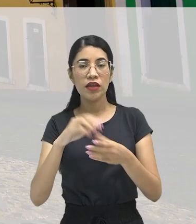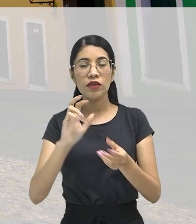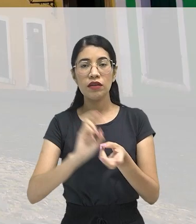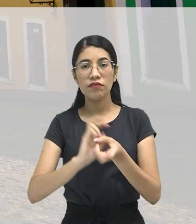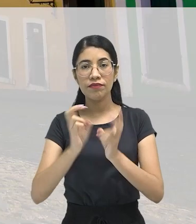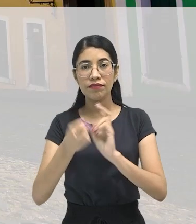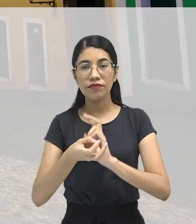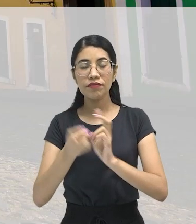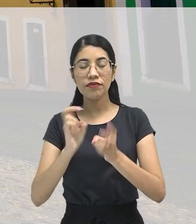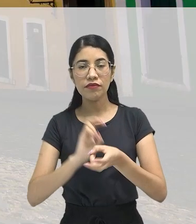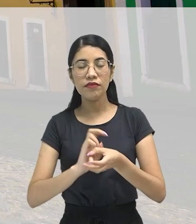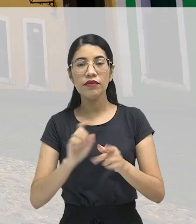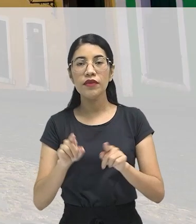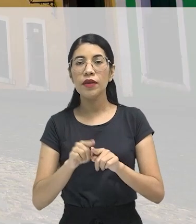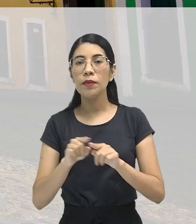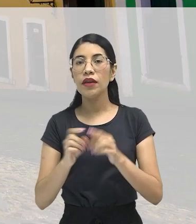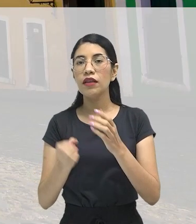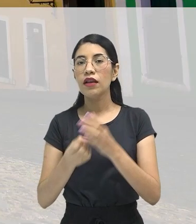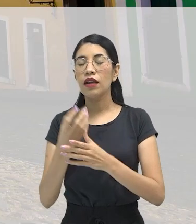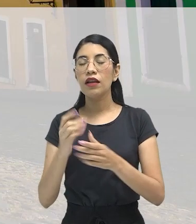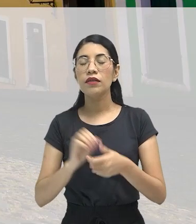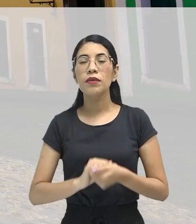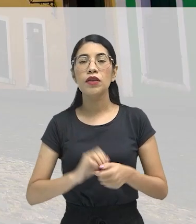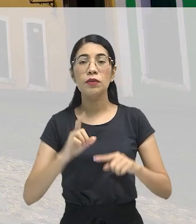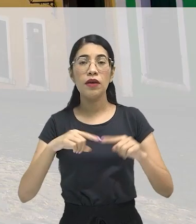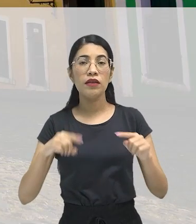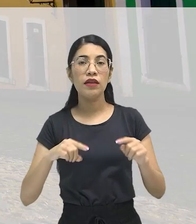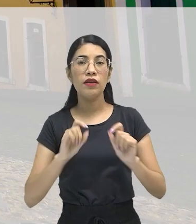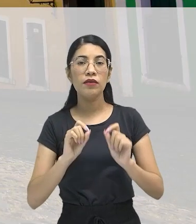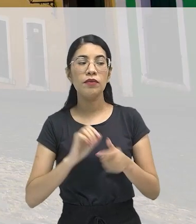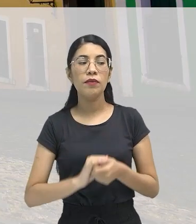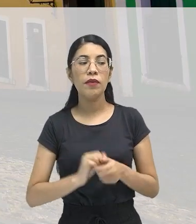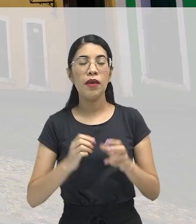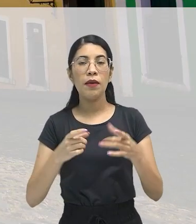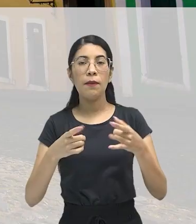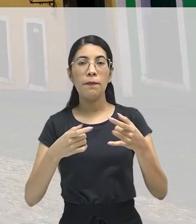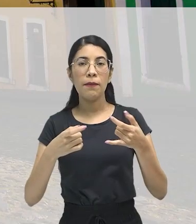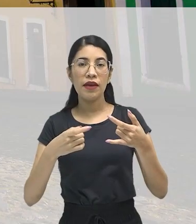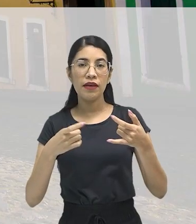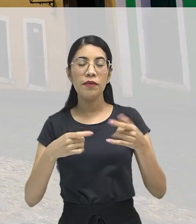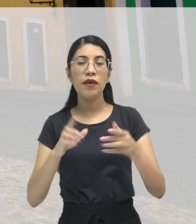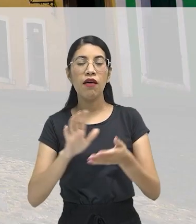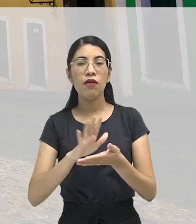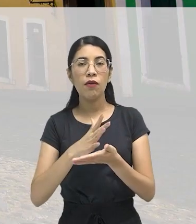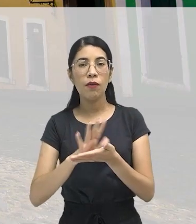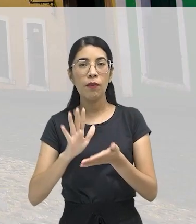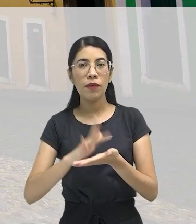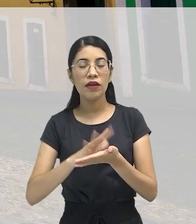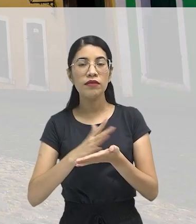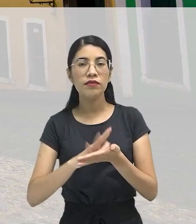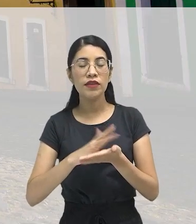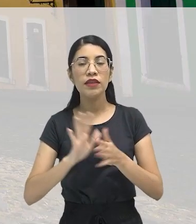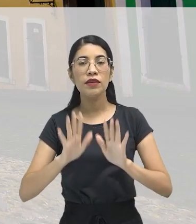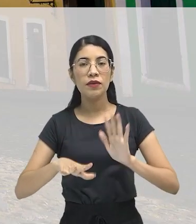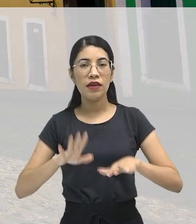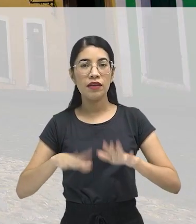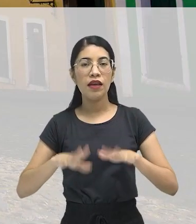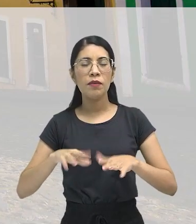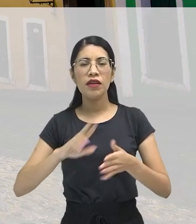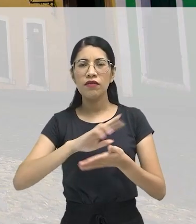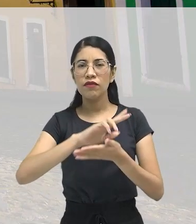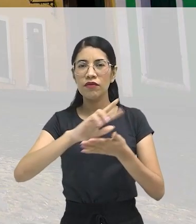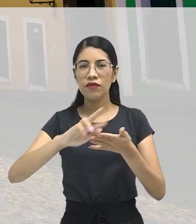da capoeira. Ela é criada pelos instrumentos como berimbau, pandeiro, atabaque,